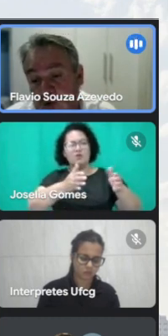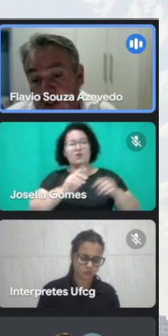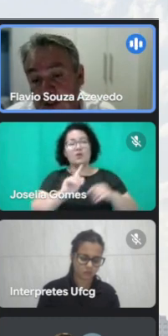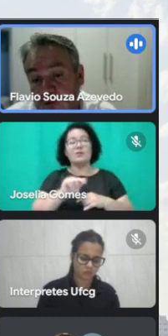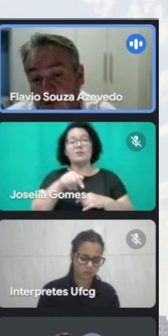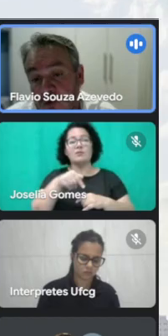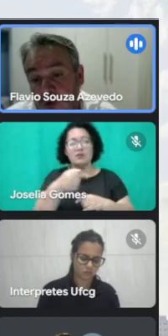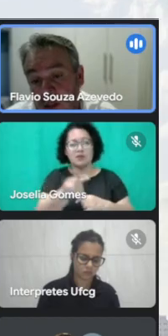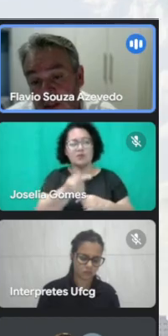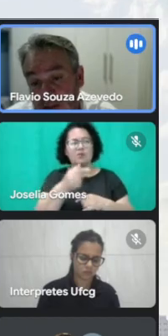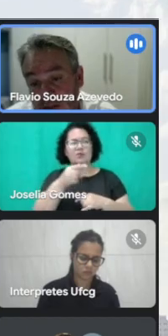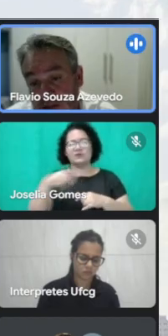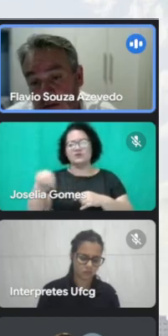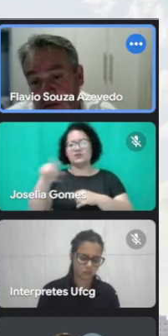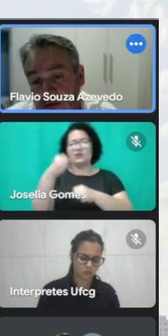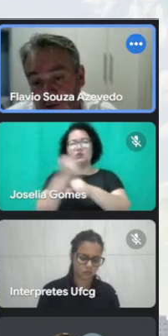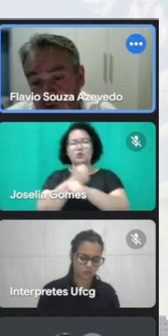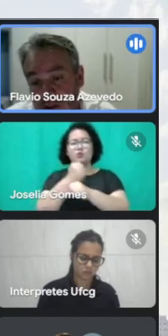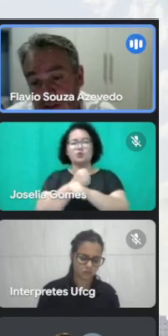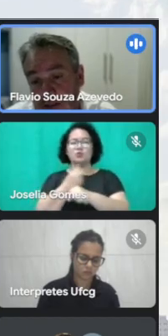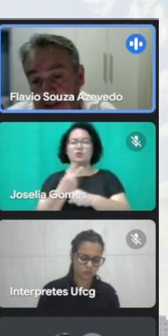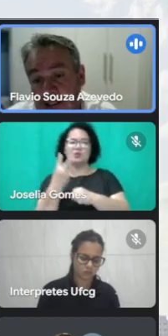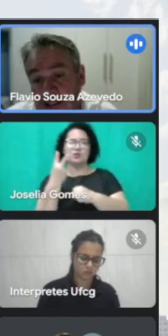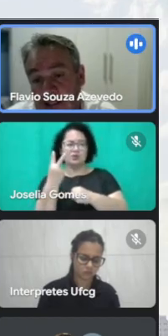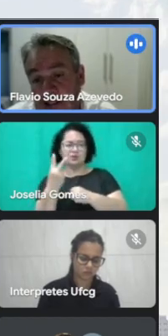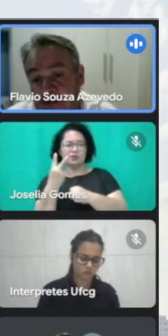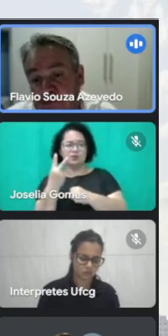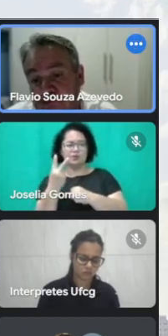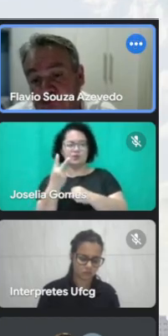eles construíram dois